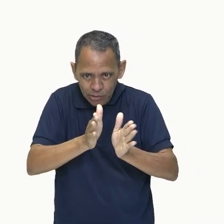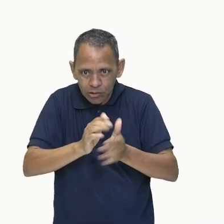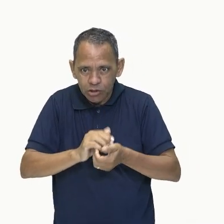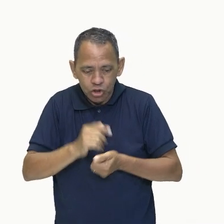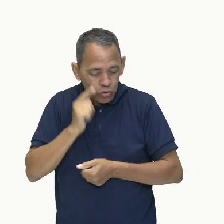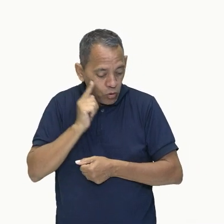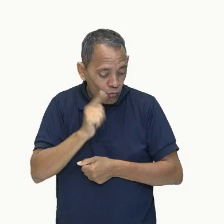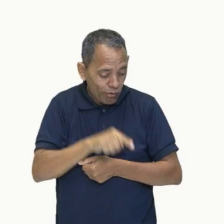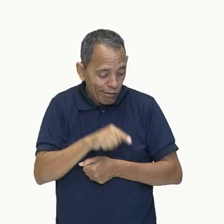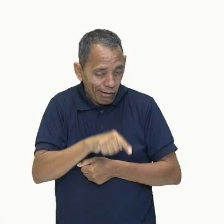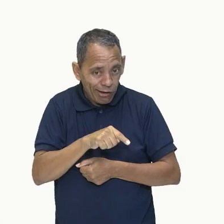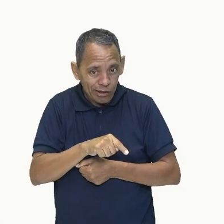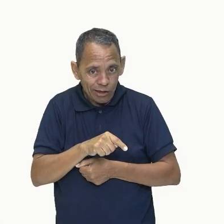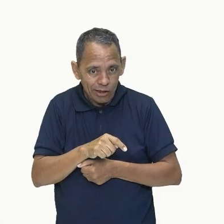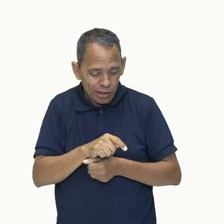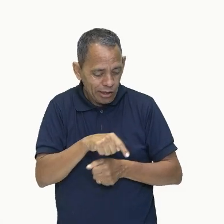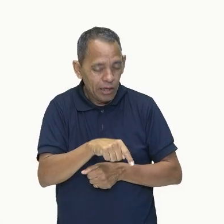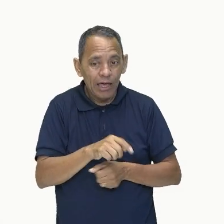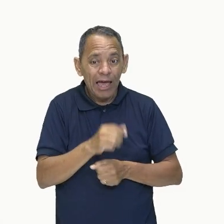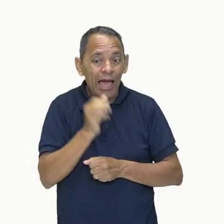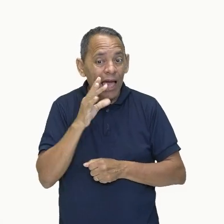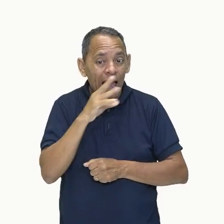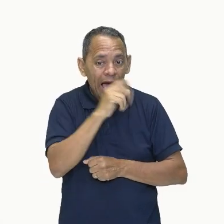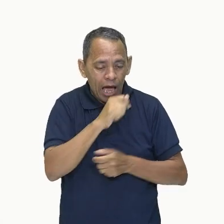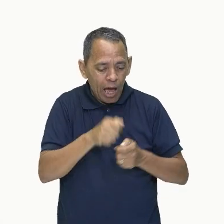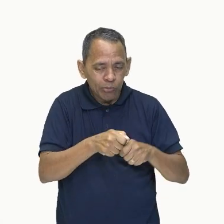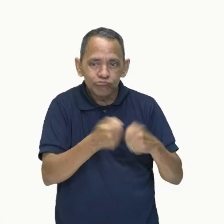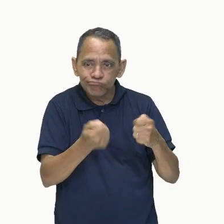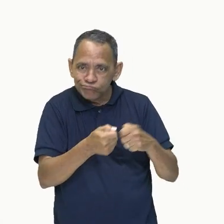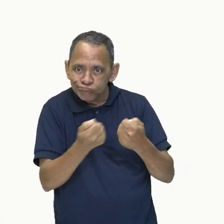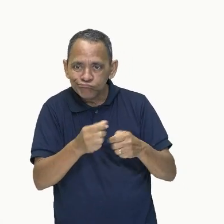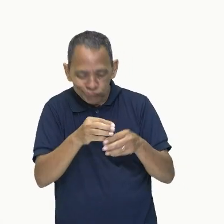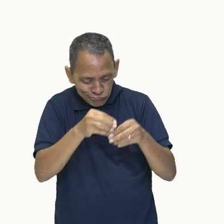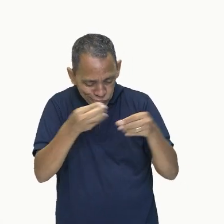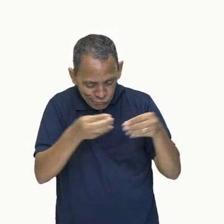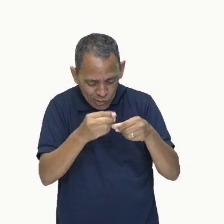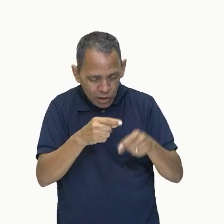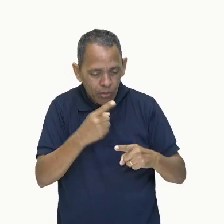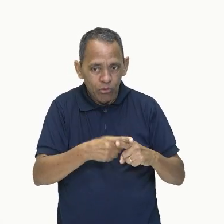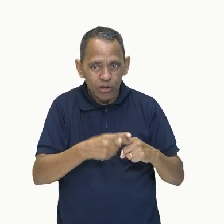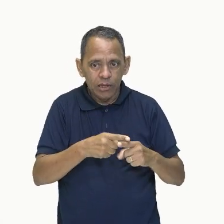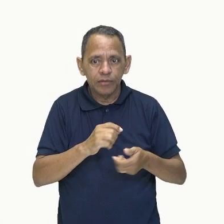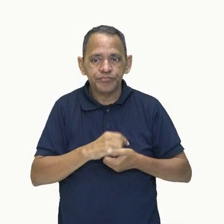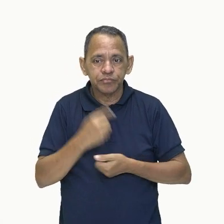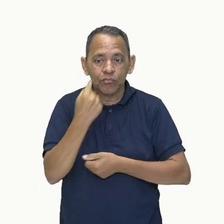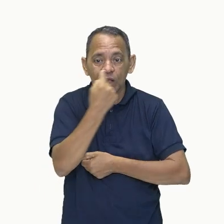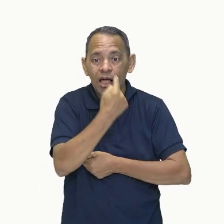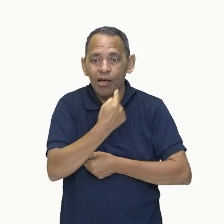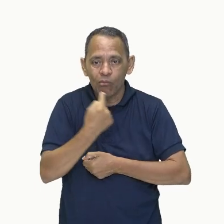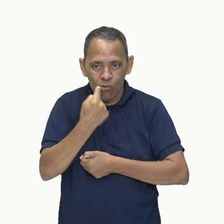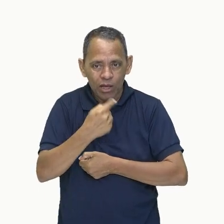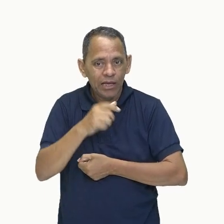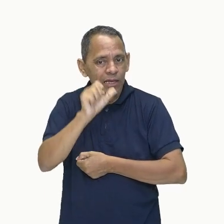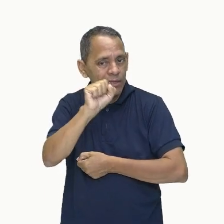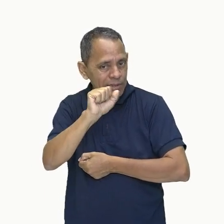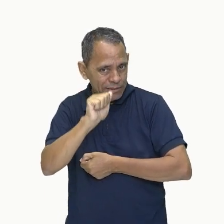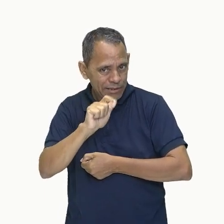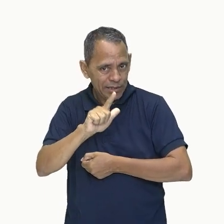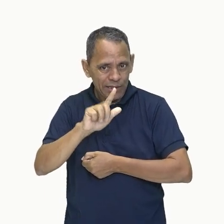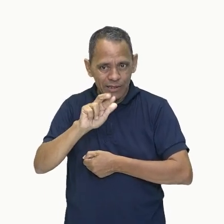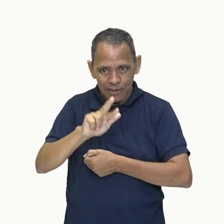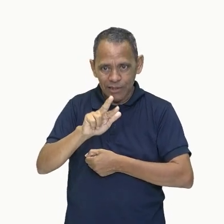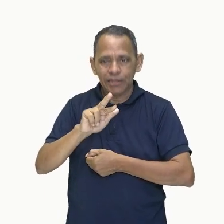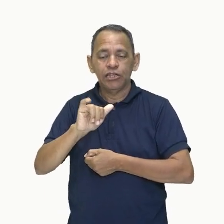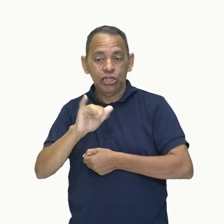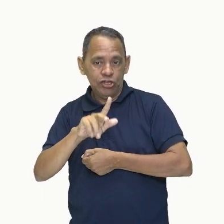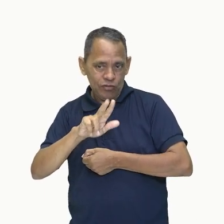esse pão se quebrou mais rápido do que este aqui. Porque a amilase está na saliva,